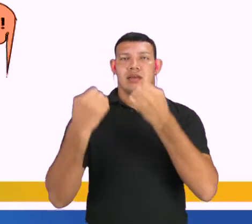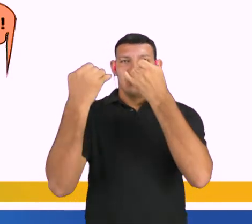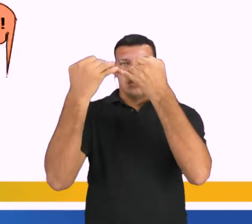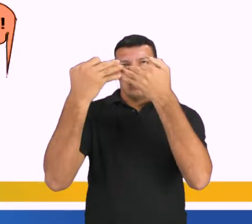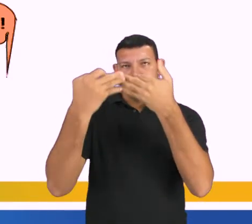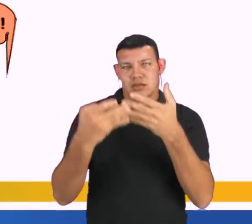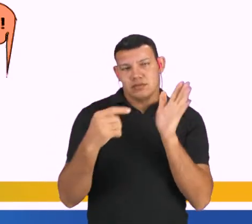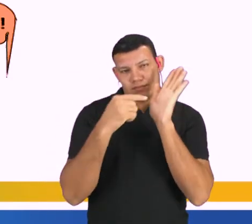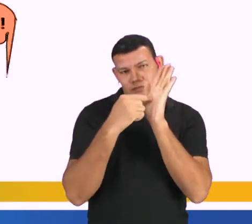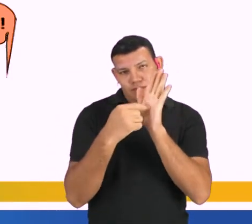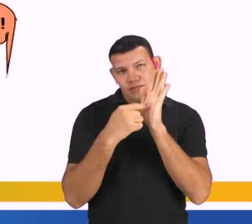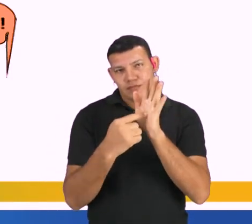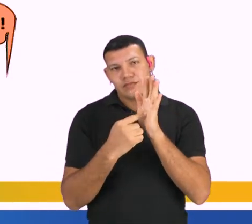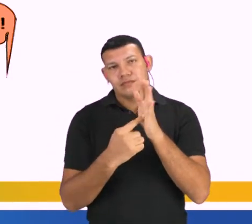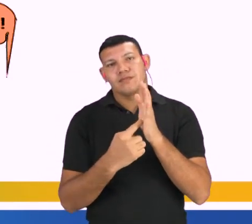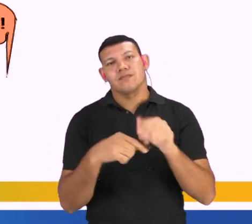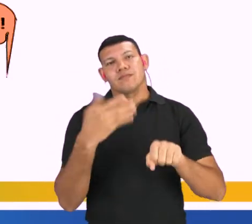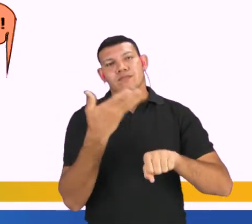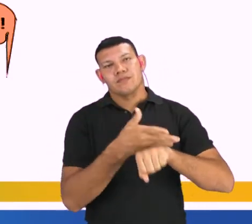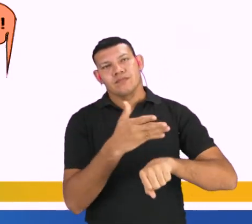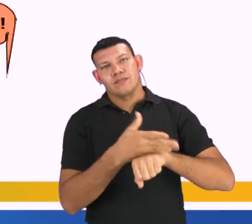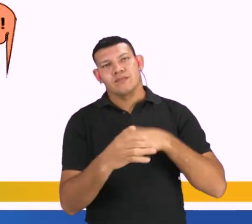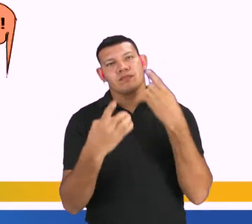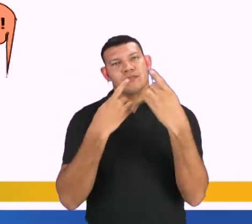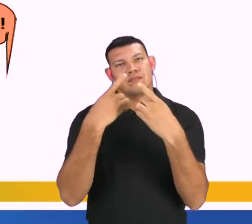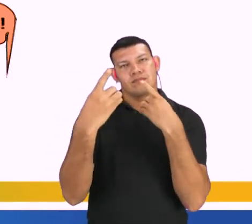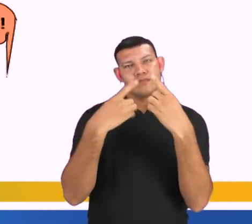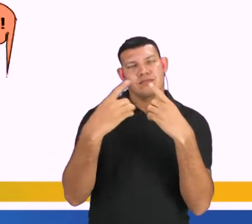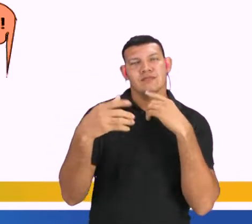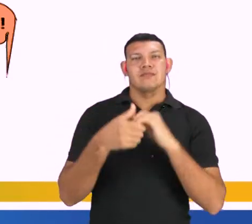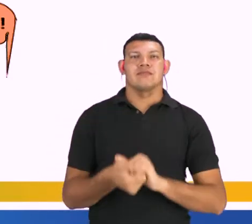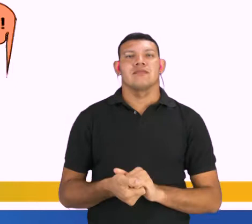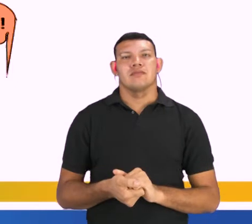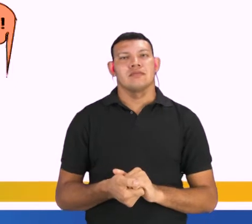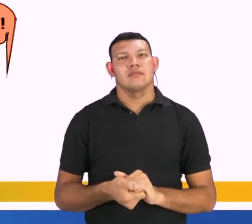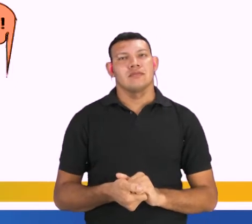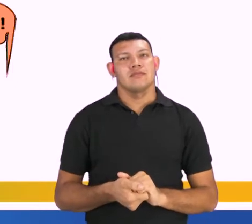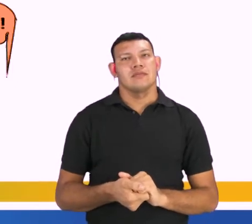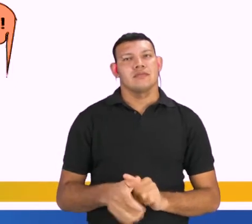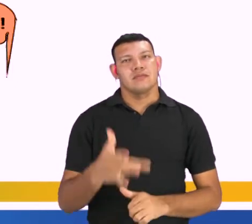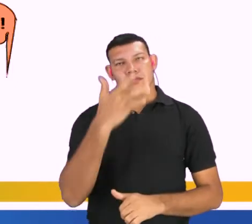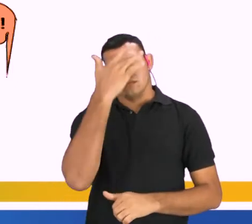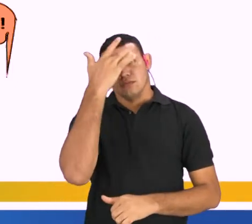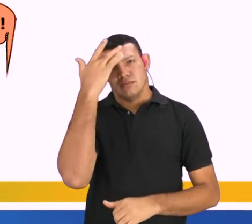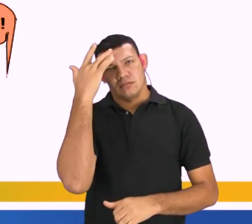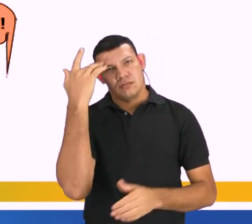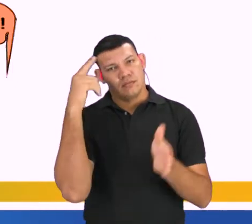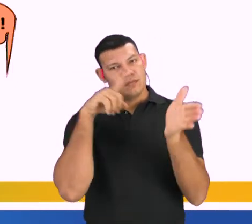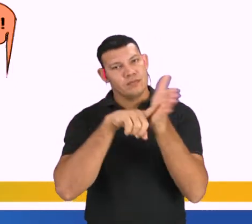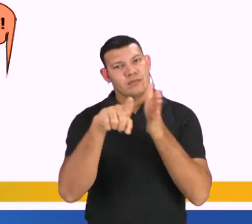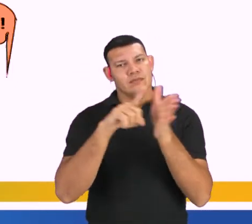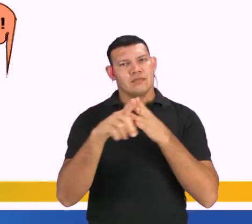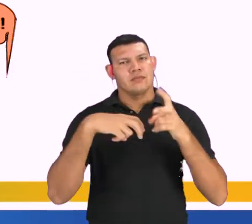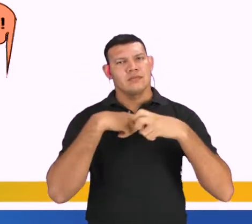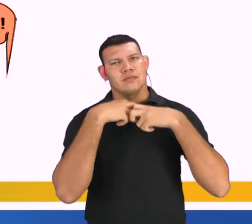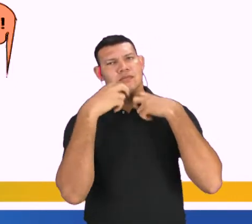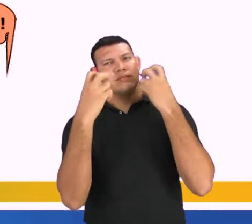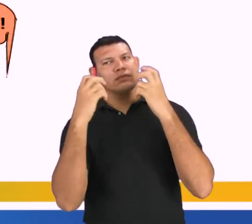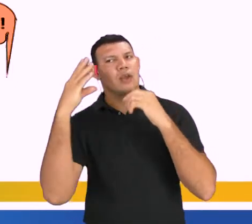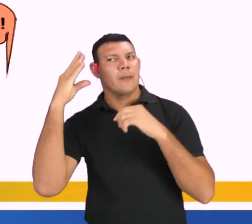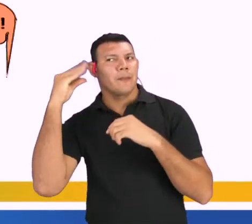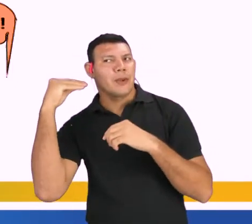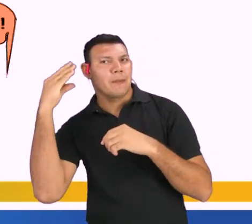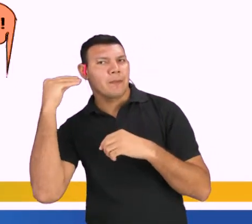Explicitação de quem participa do diálogo, introdução de um verbo dissende, fulano, falou, disse, perguntou, gritou, murmurou,